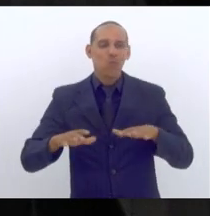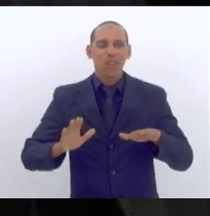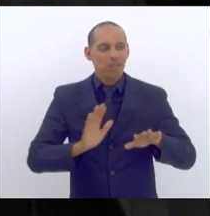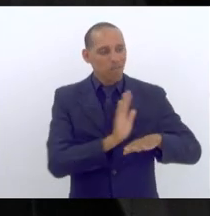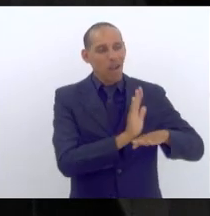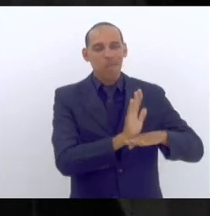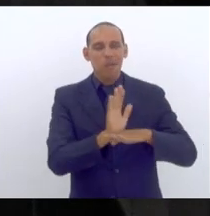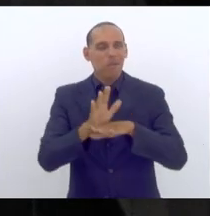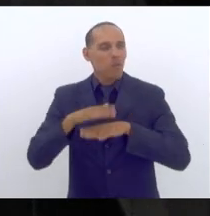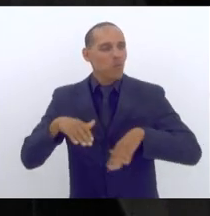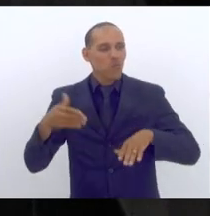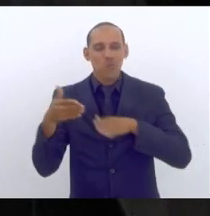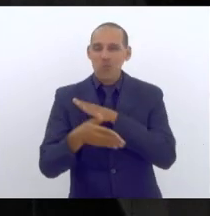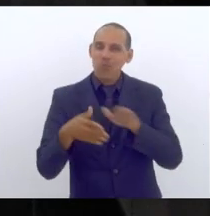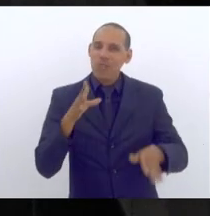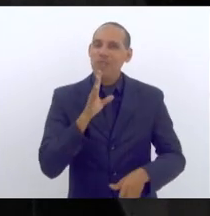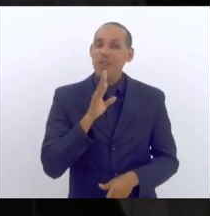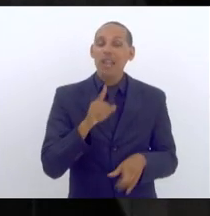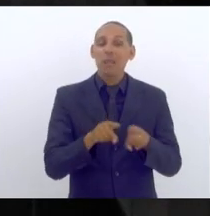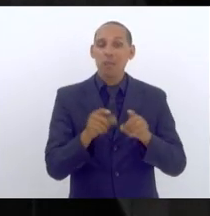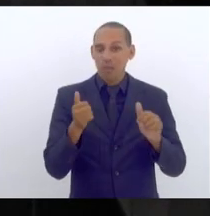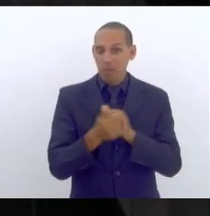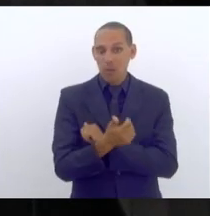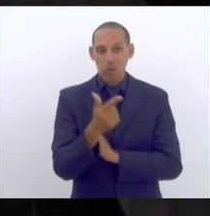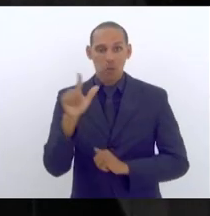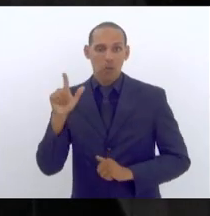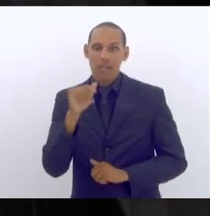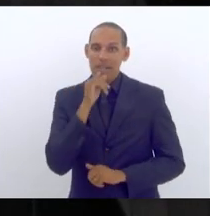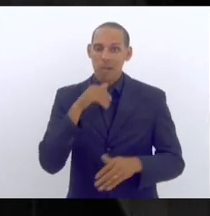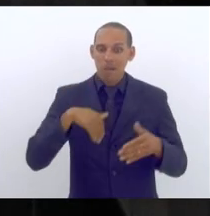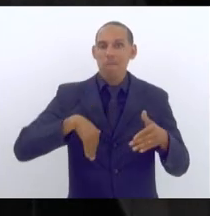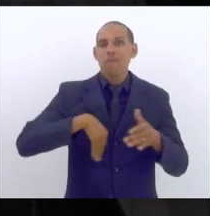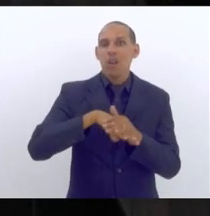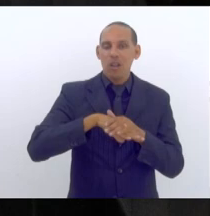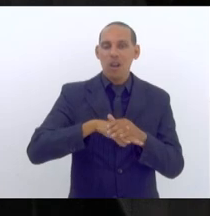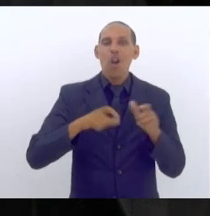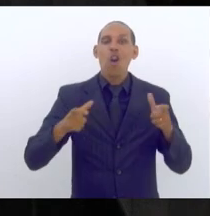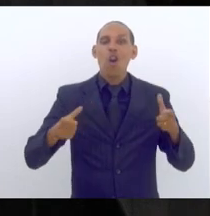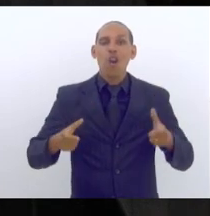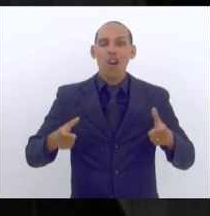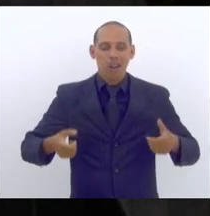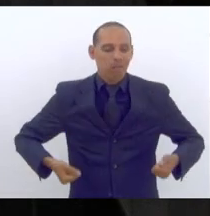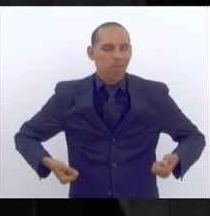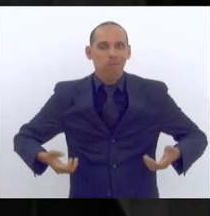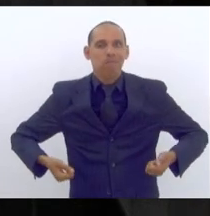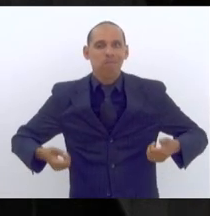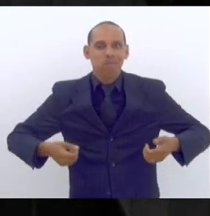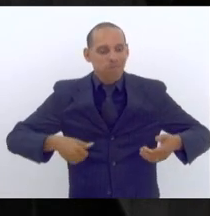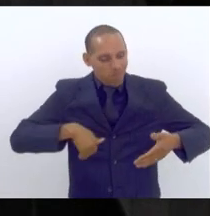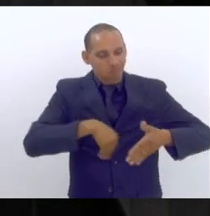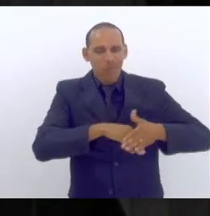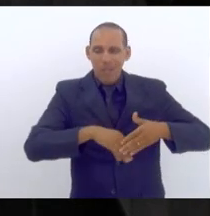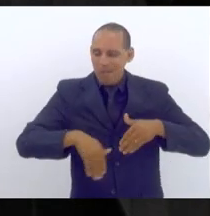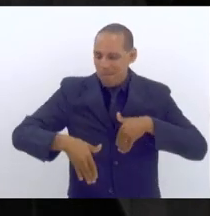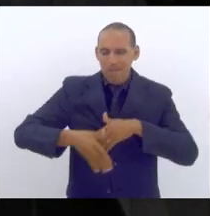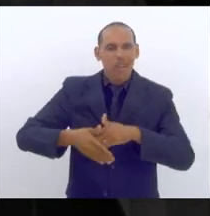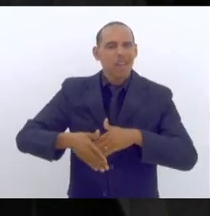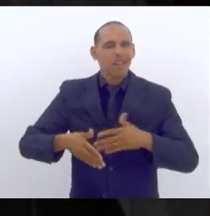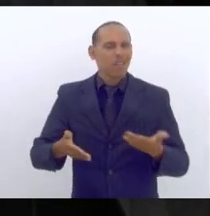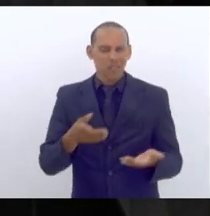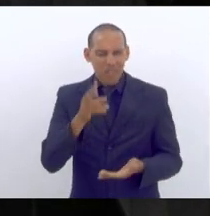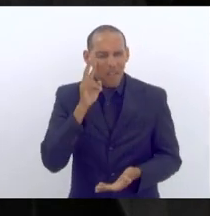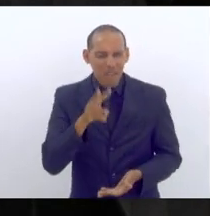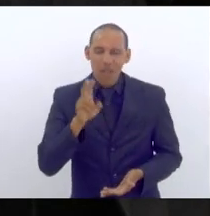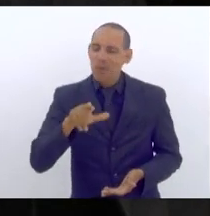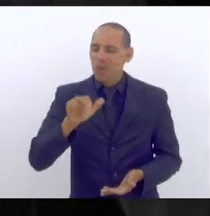e outros esportes por exemplo futebol em cadeira de rodas talvez você nunca tenha visto mas